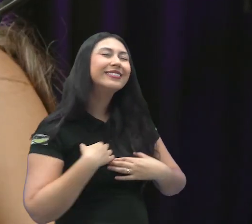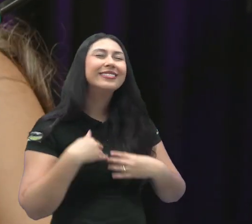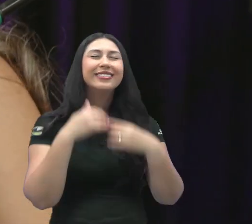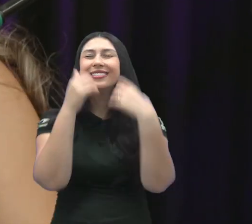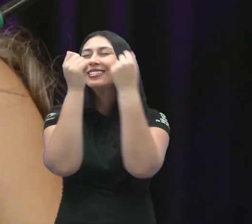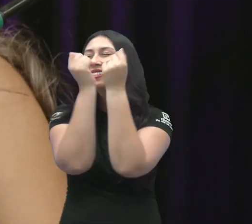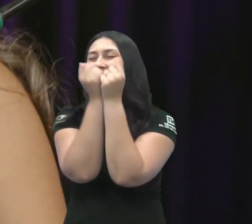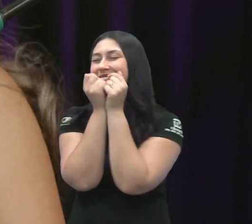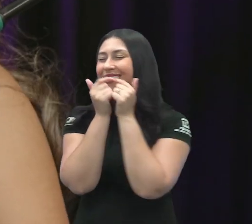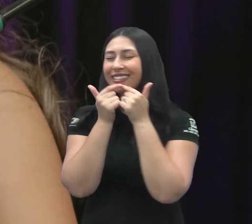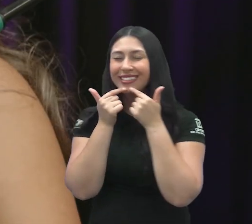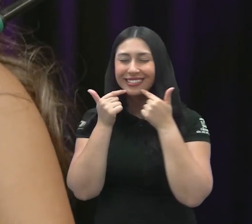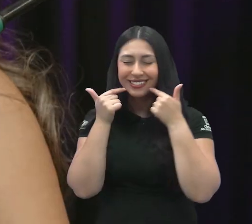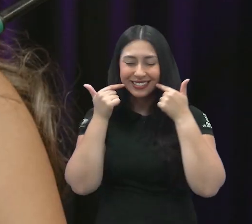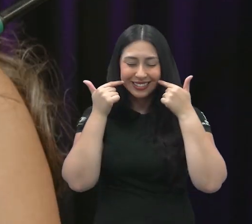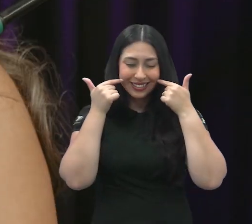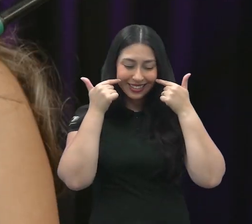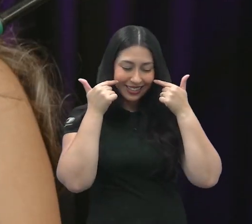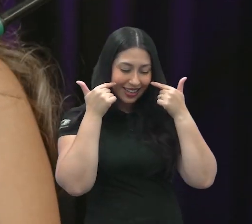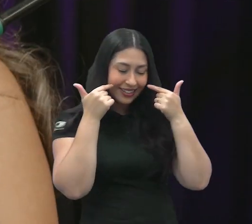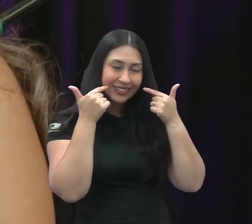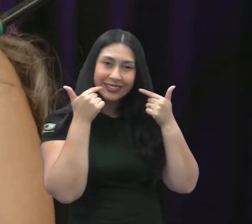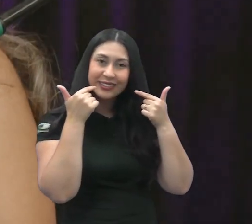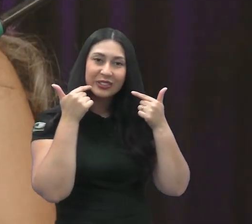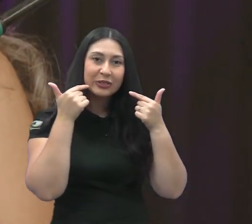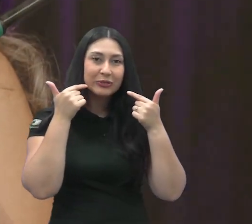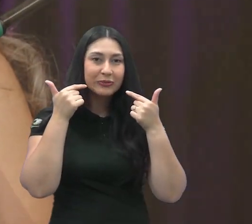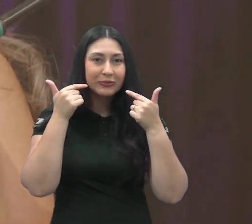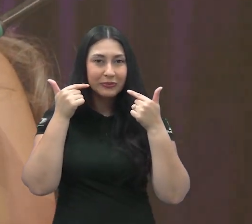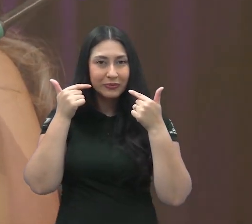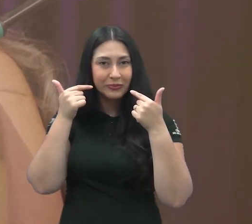Olhos fechados no sorriso estampado.